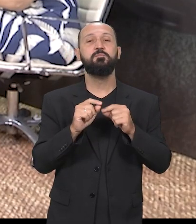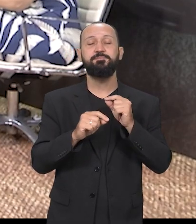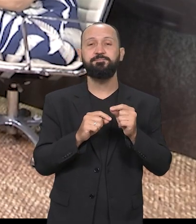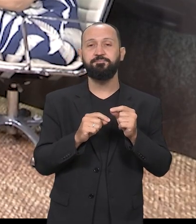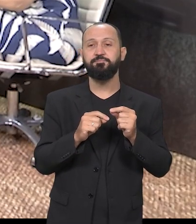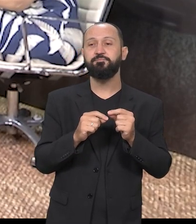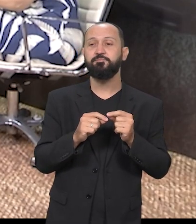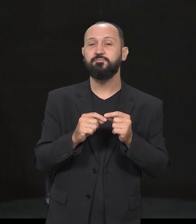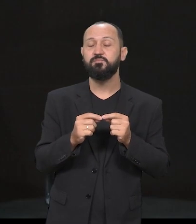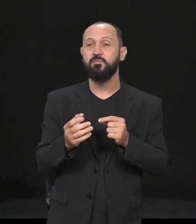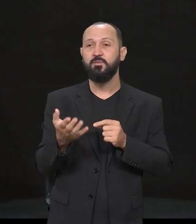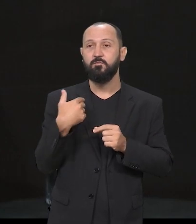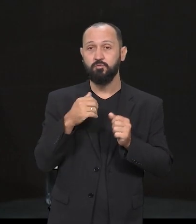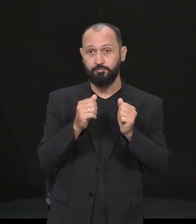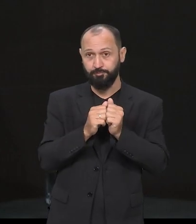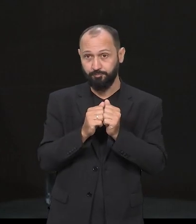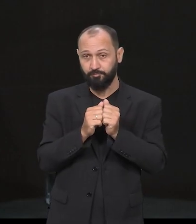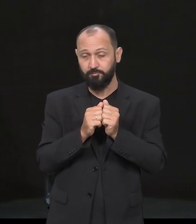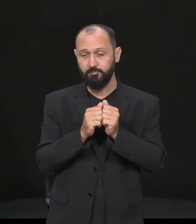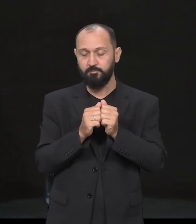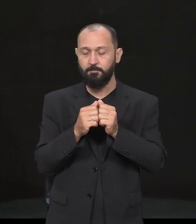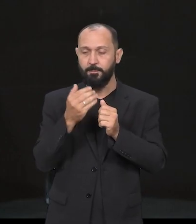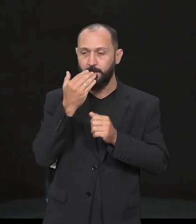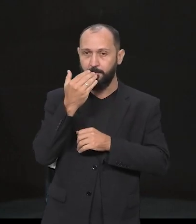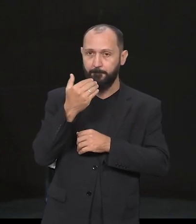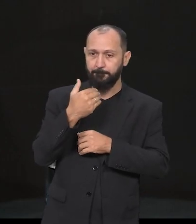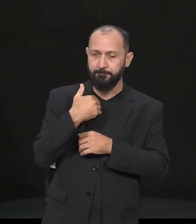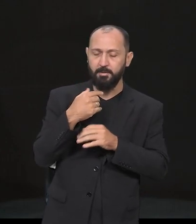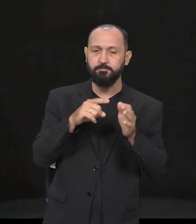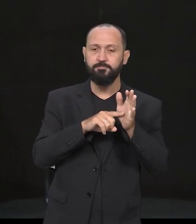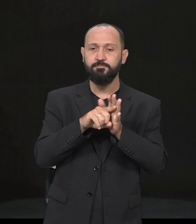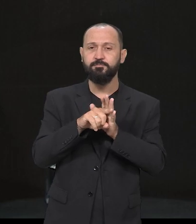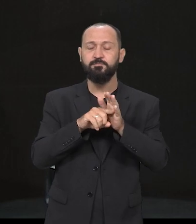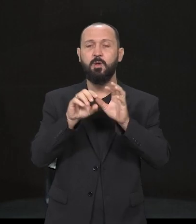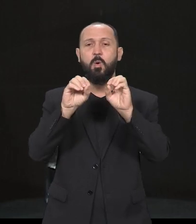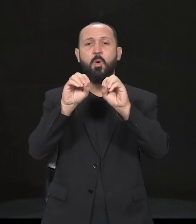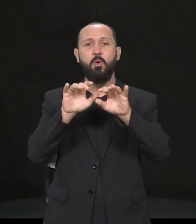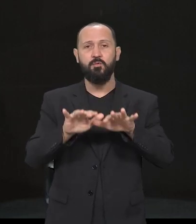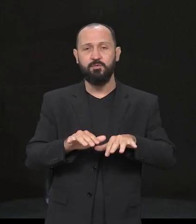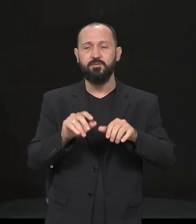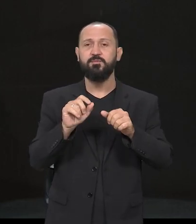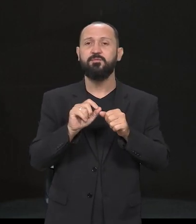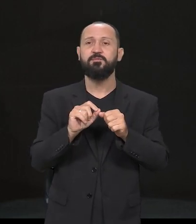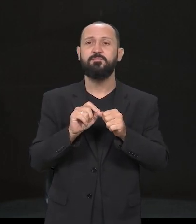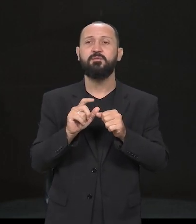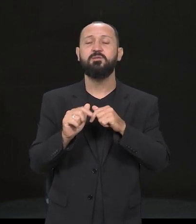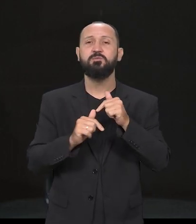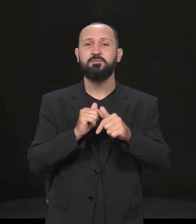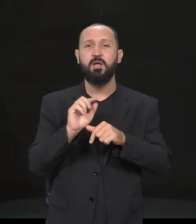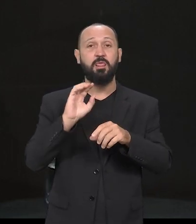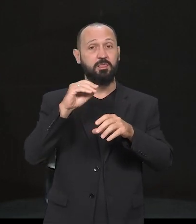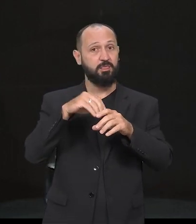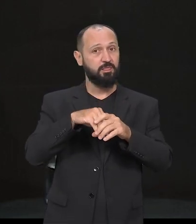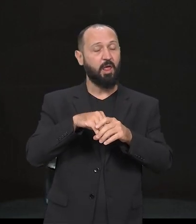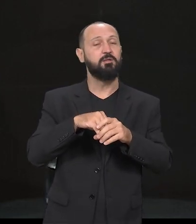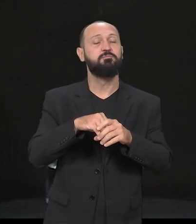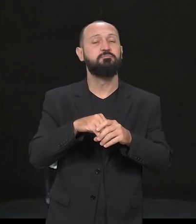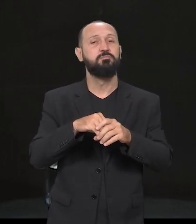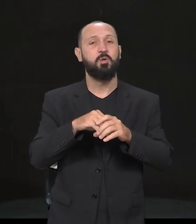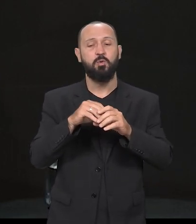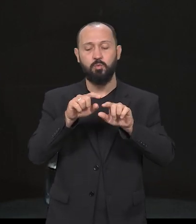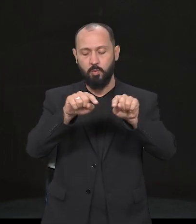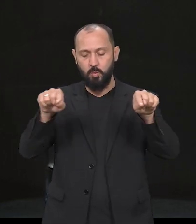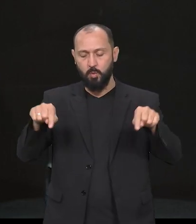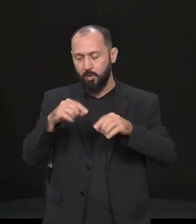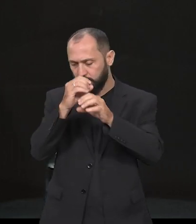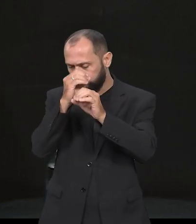na interna, o material vem até nós, né? Chega as requisições de perícia através de ofícios e nós fazemos o trabalho dentro do laboratório. E